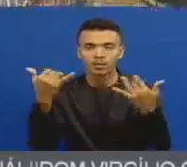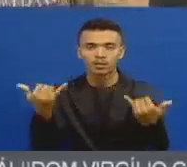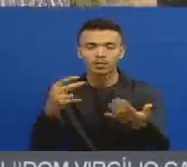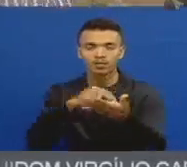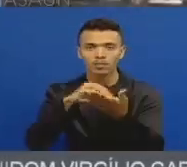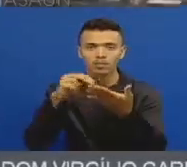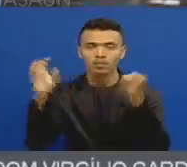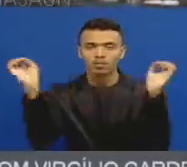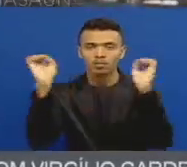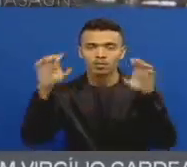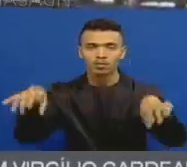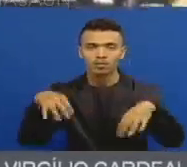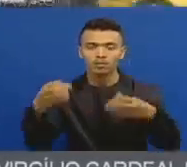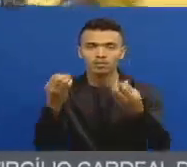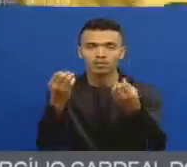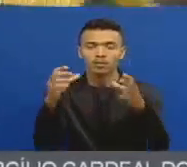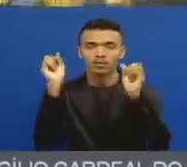número de desemprego para acceptebe.